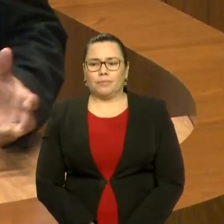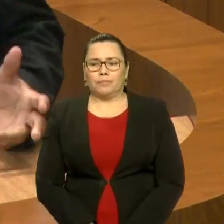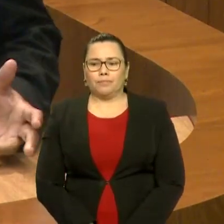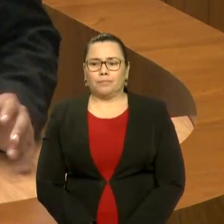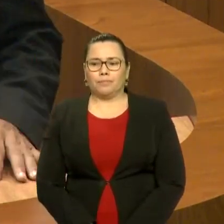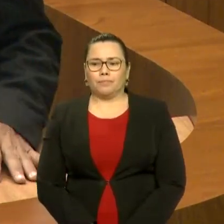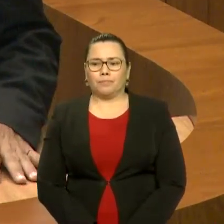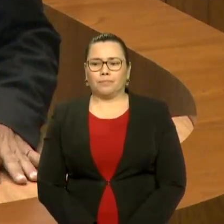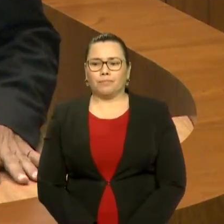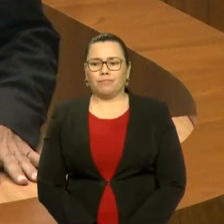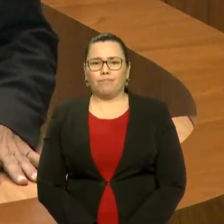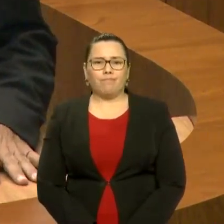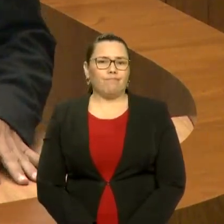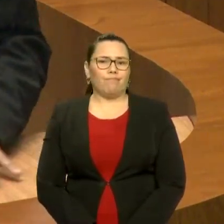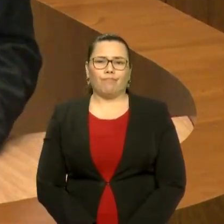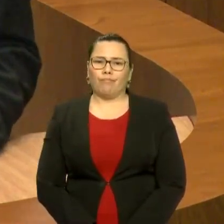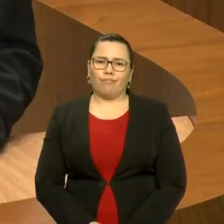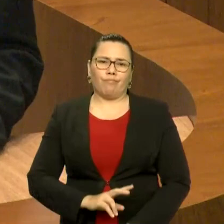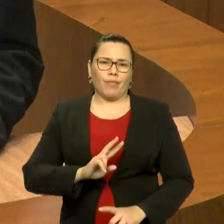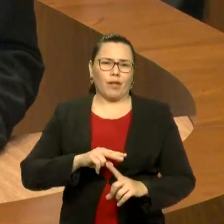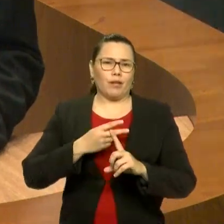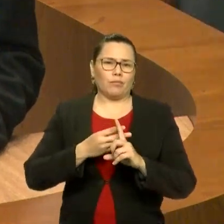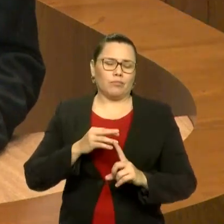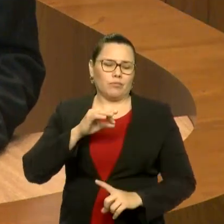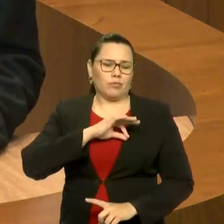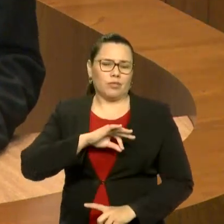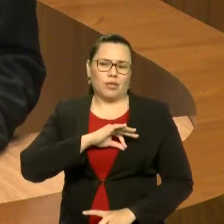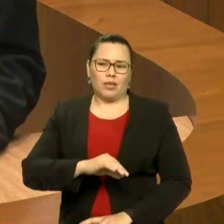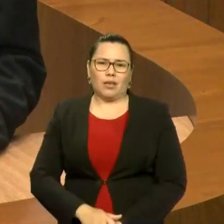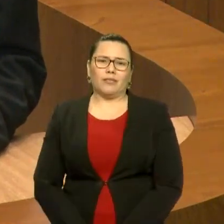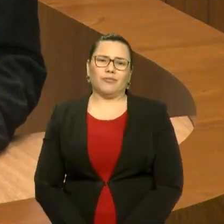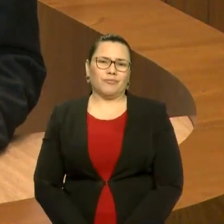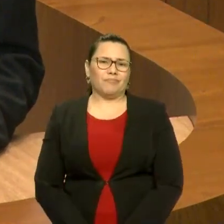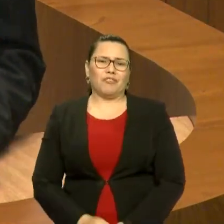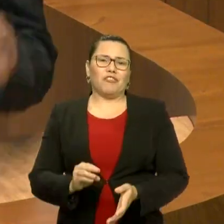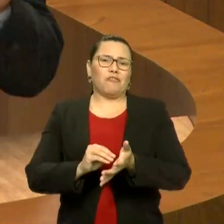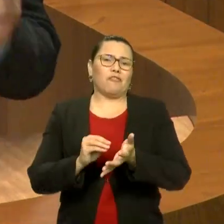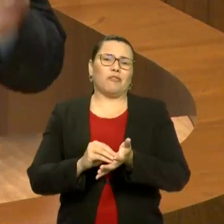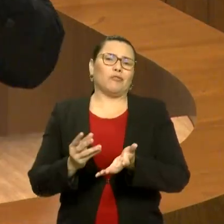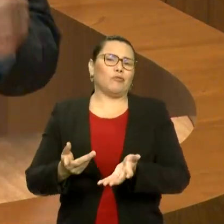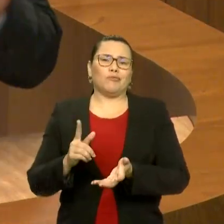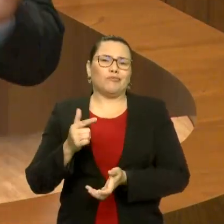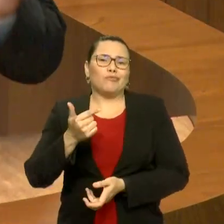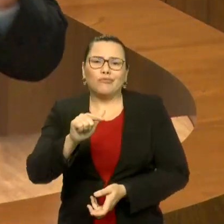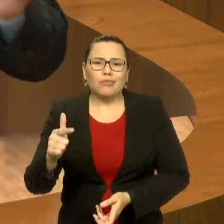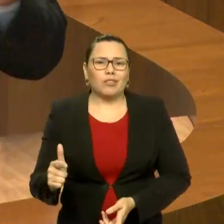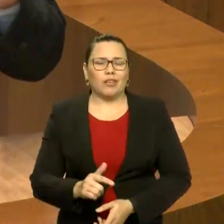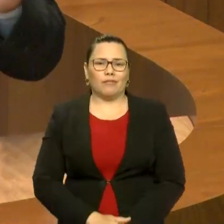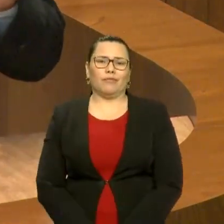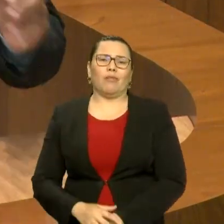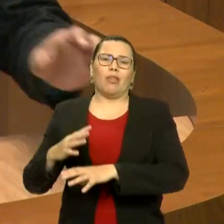o não reajuste de servidores públicos ao longo dos últimos 8 anos, e nós tivemos aí,